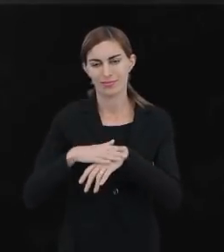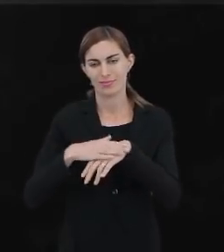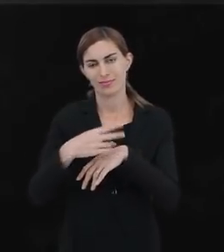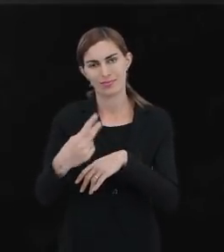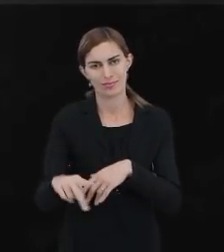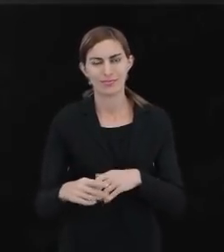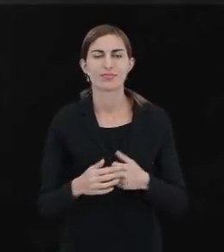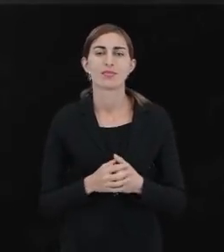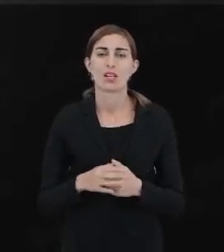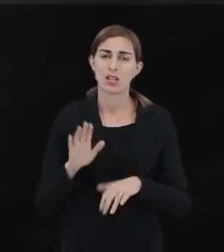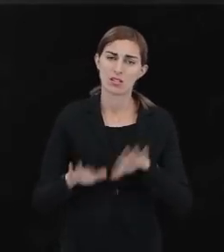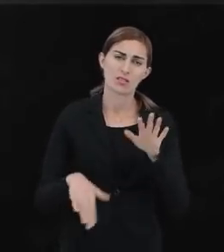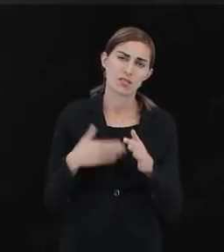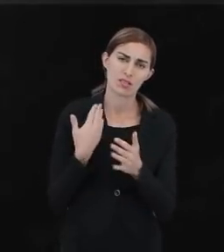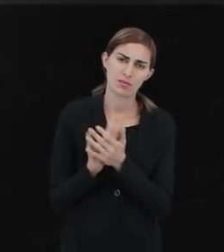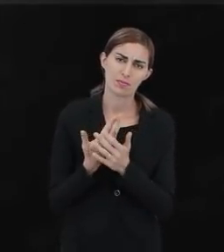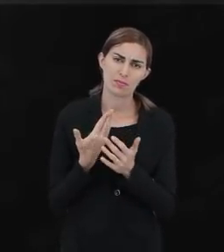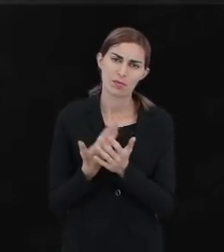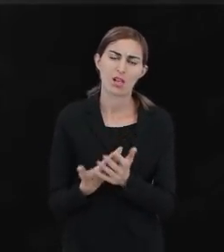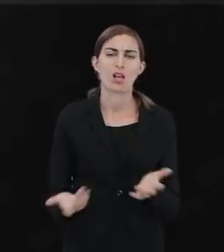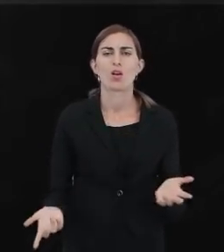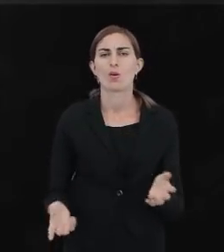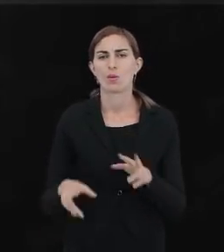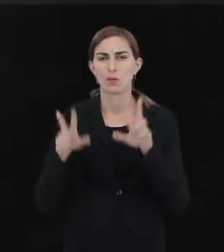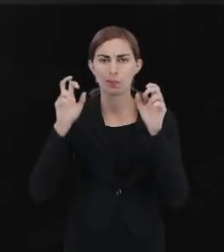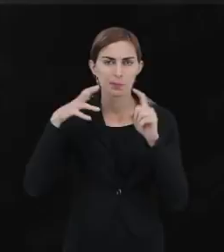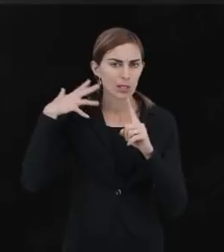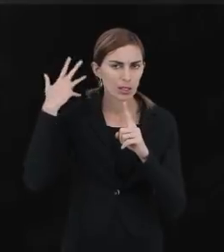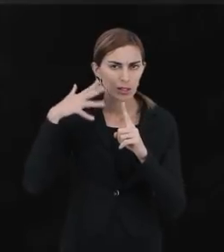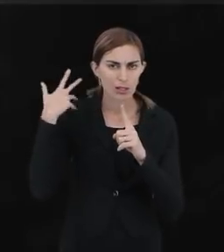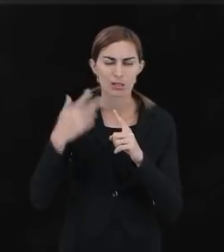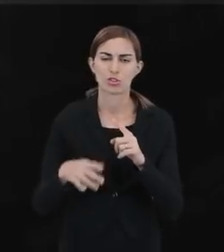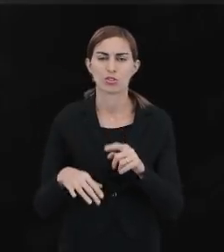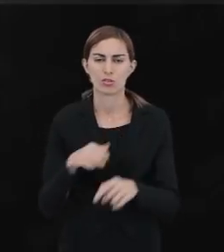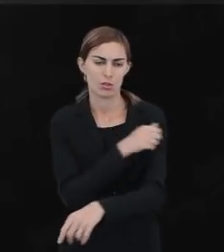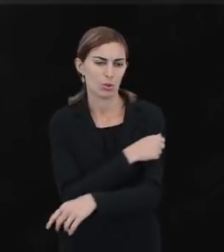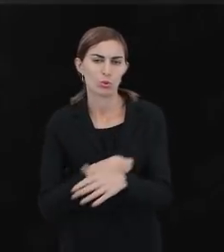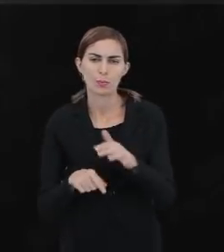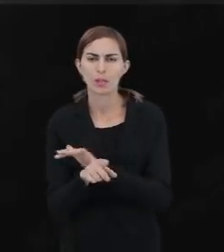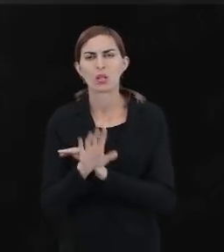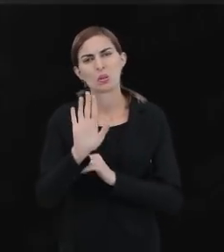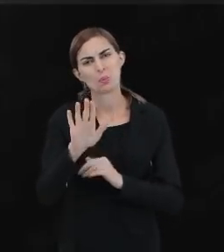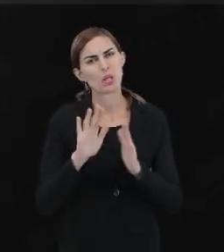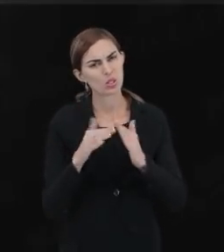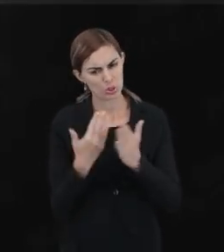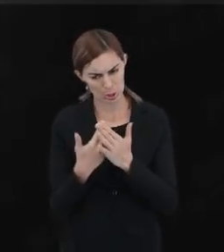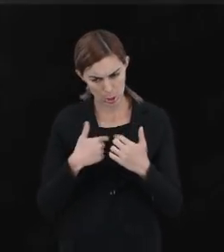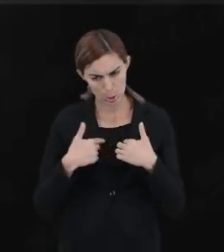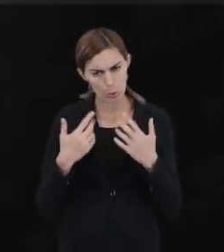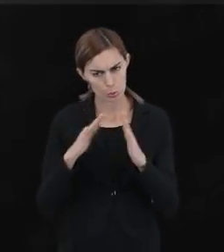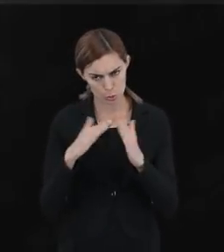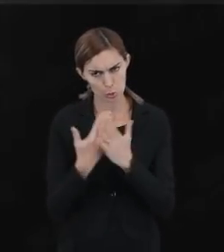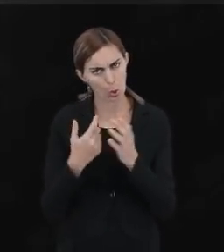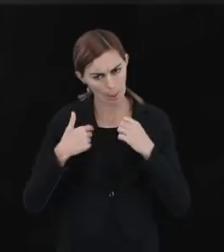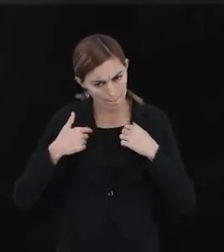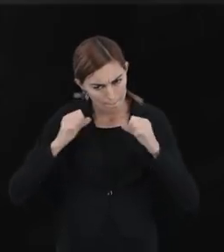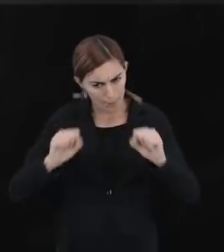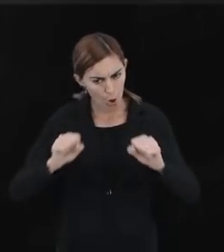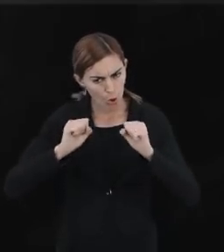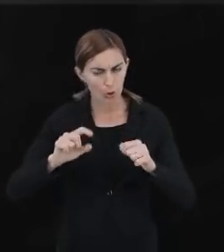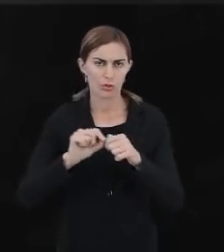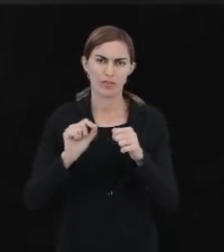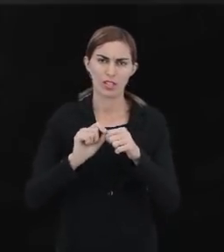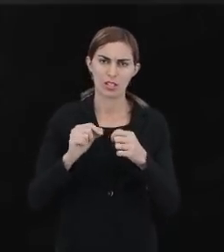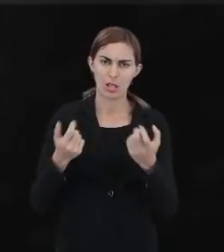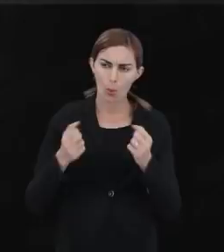ou nas aulas com os alunos eles pergunta assim mas é uma escola posso fazer eu posso